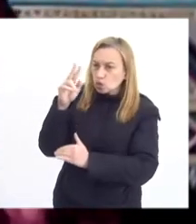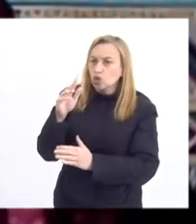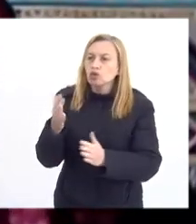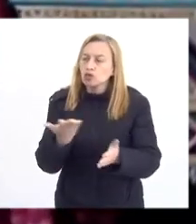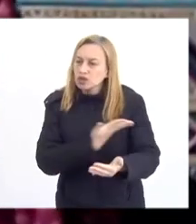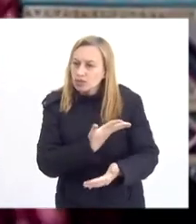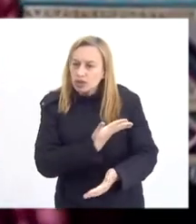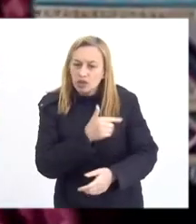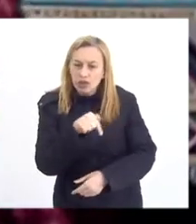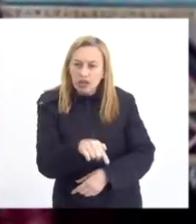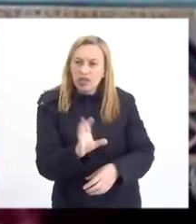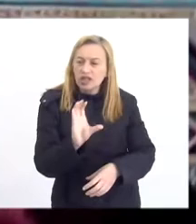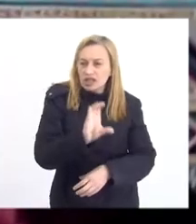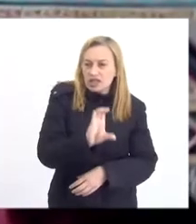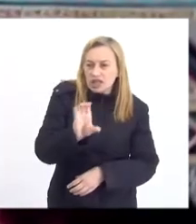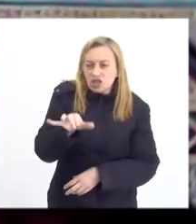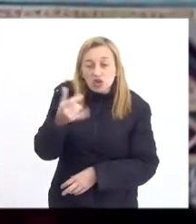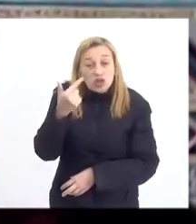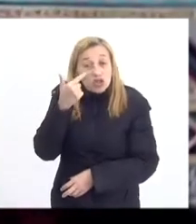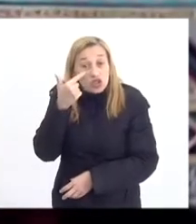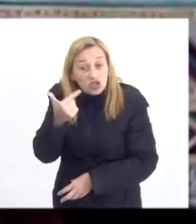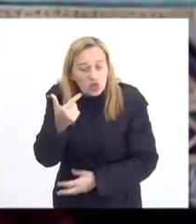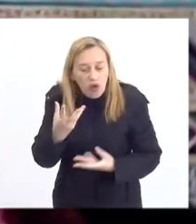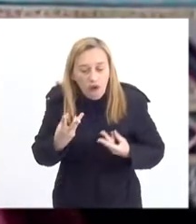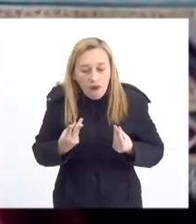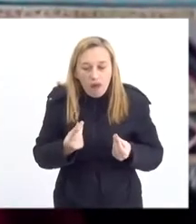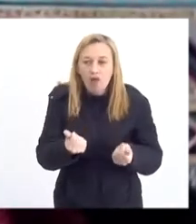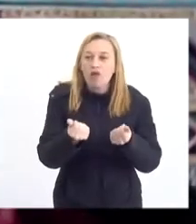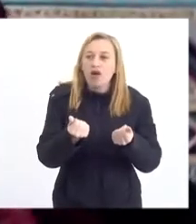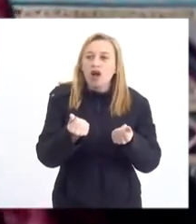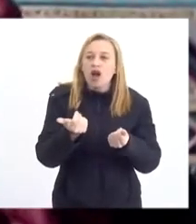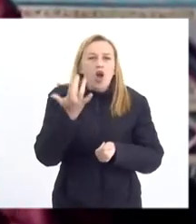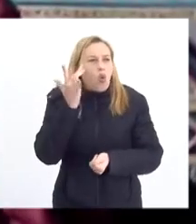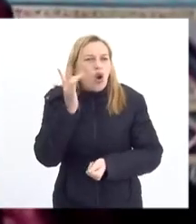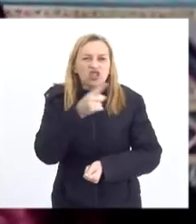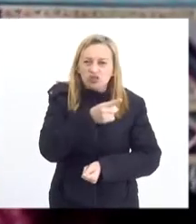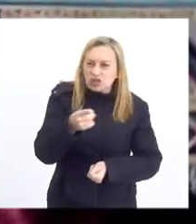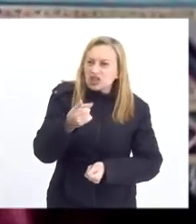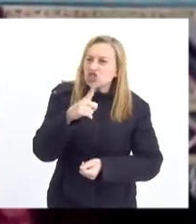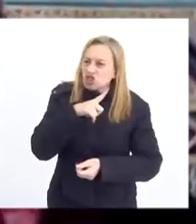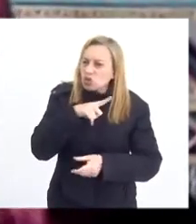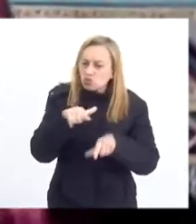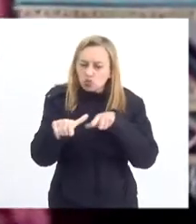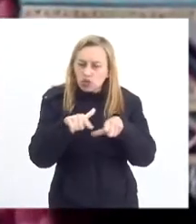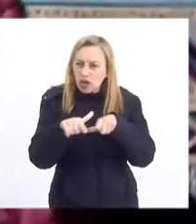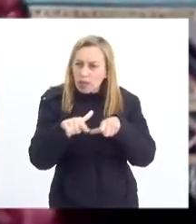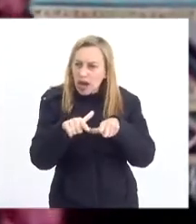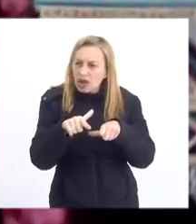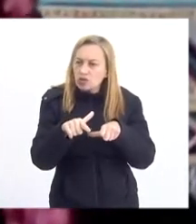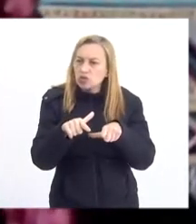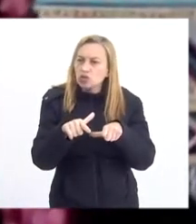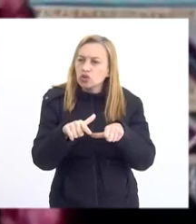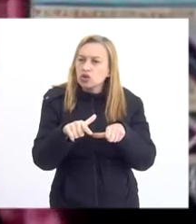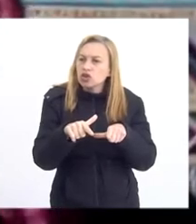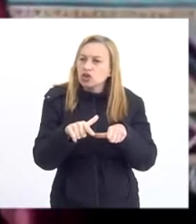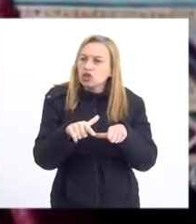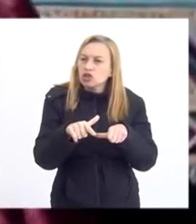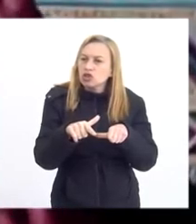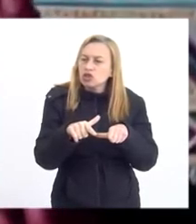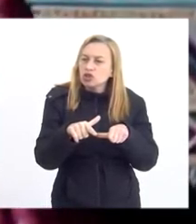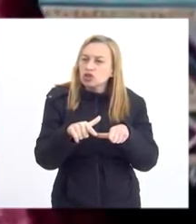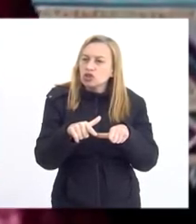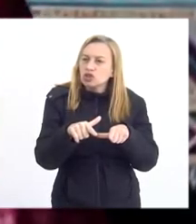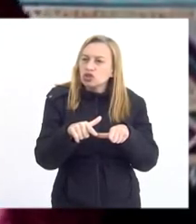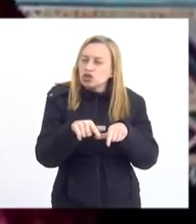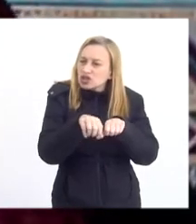CCJ têm esse olhar, né? Eu acho que vocês têm uma tarefa de